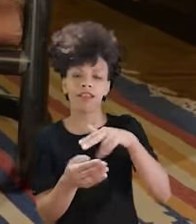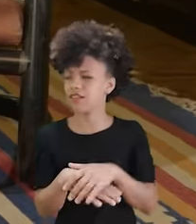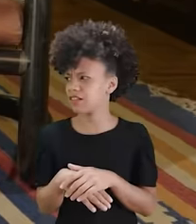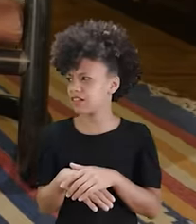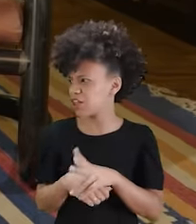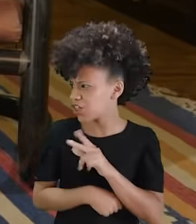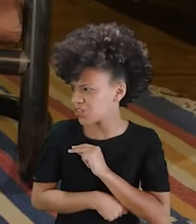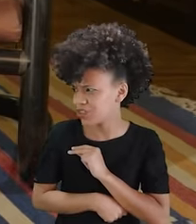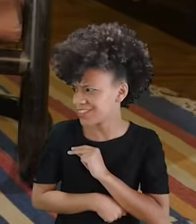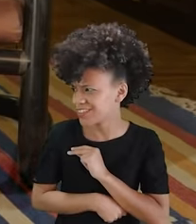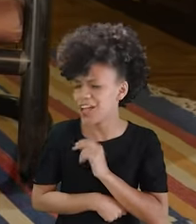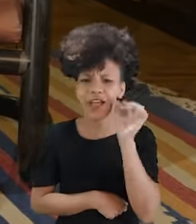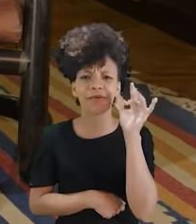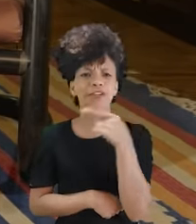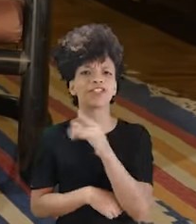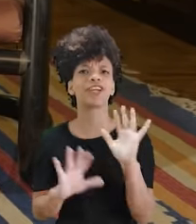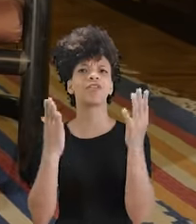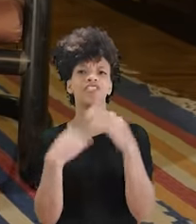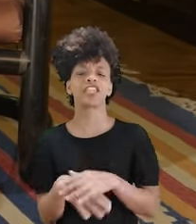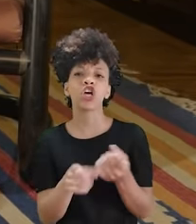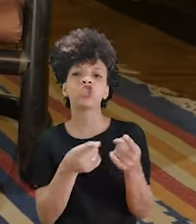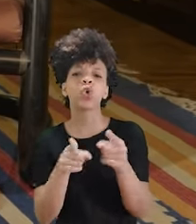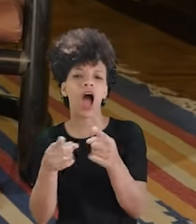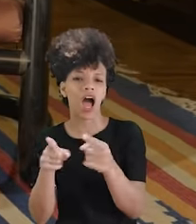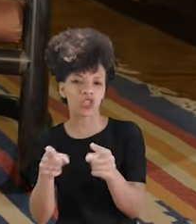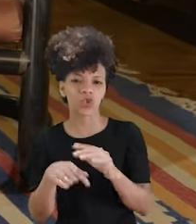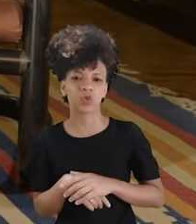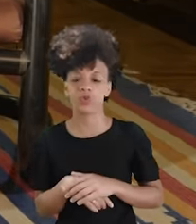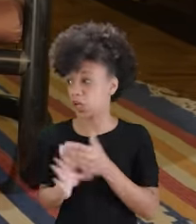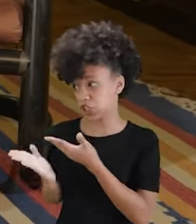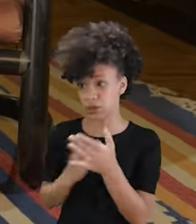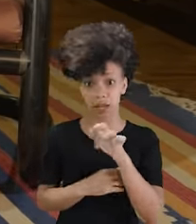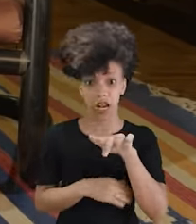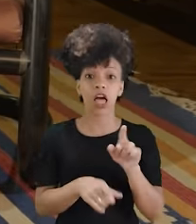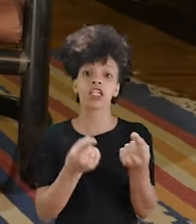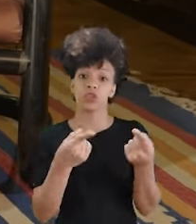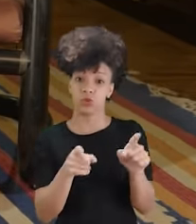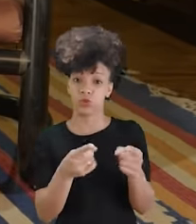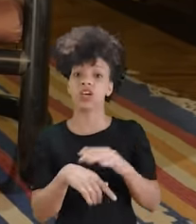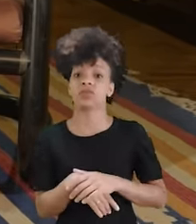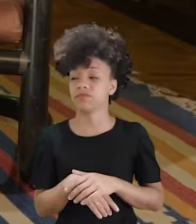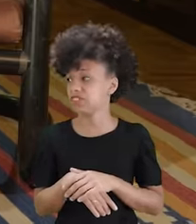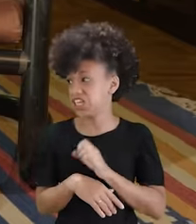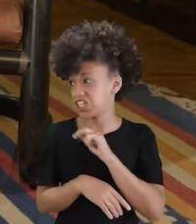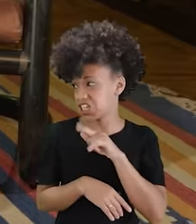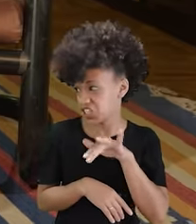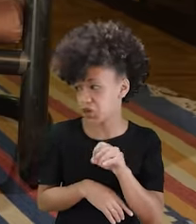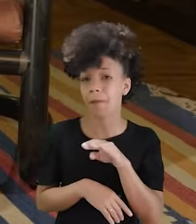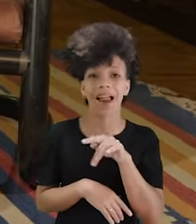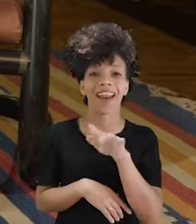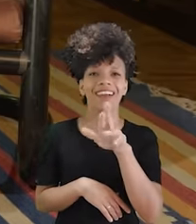aí olha que coisa mais uma festa churrasco chamei lá chamei ela e no churrasco você é